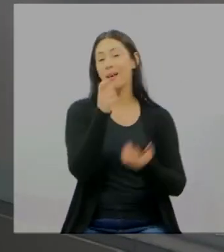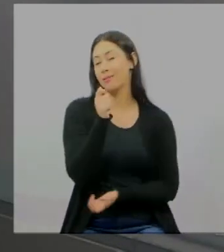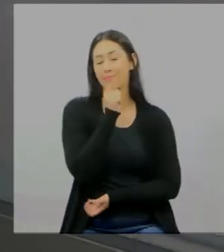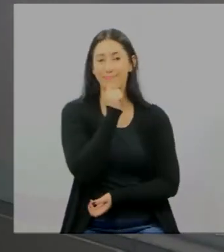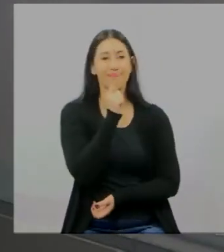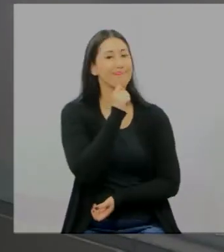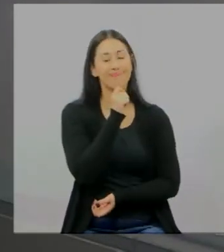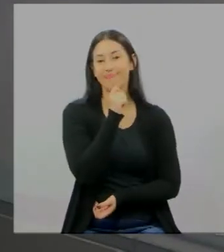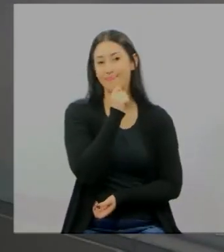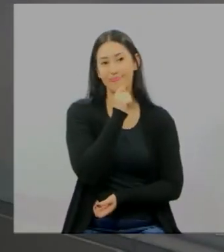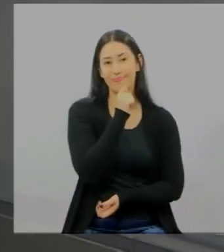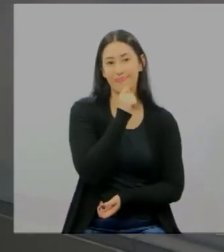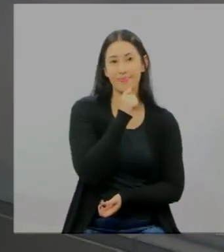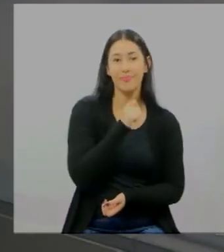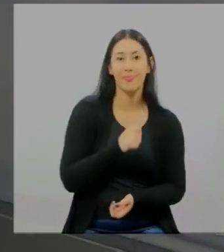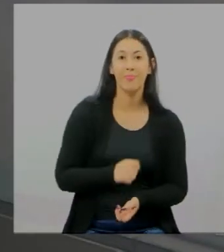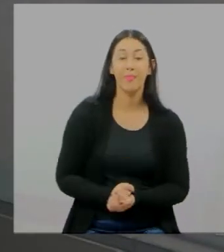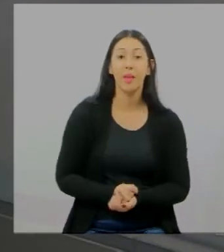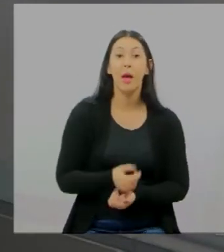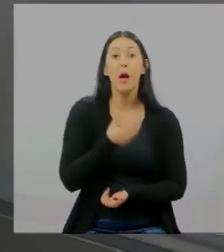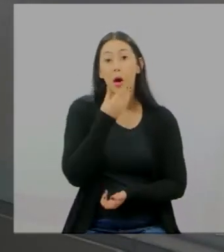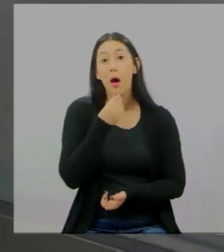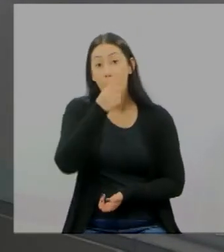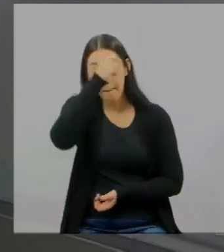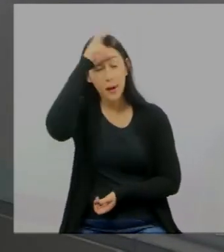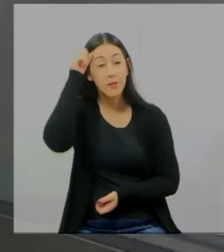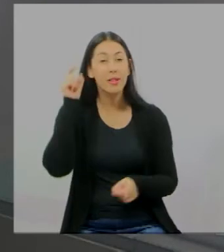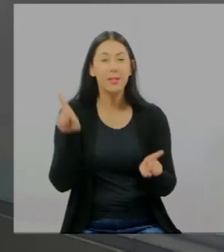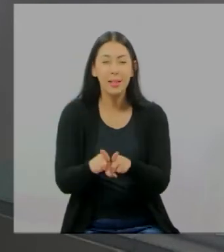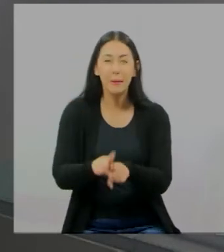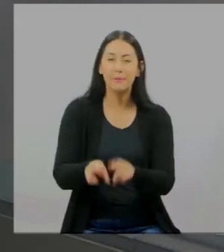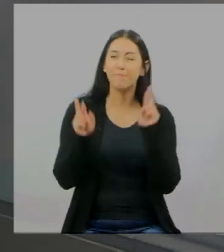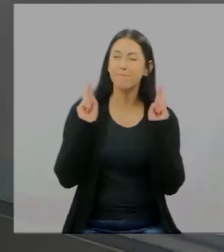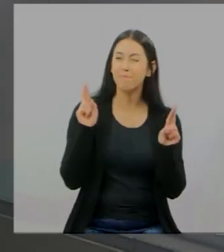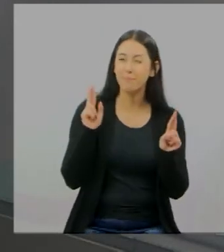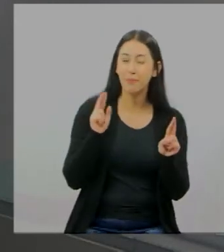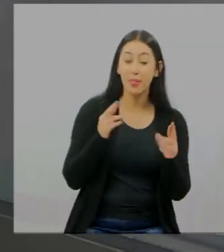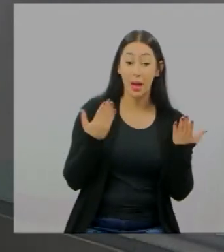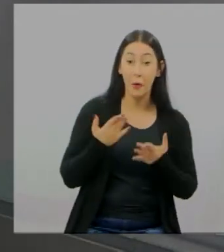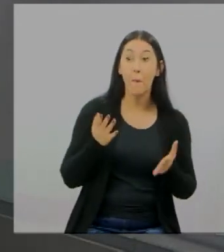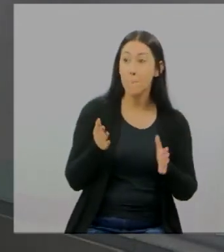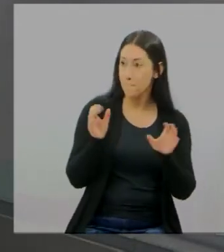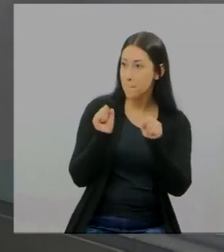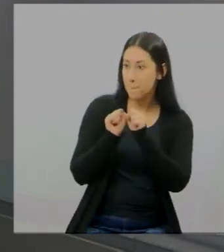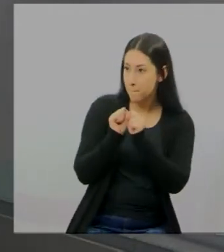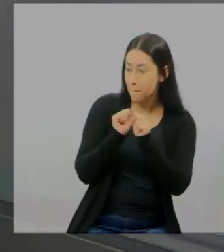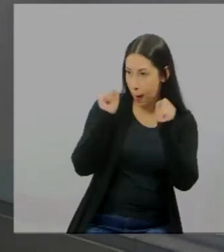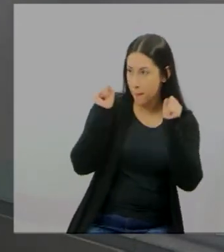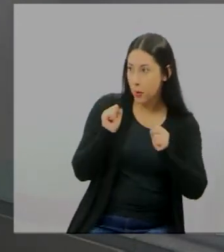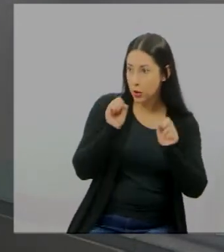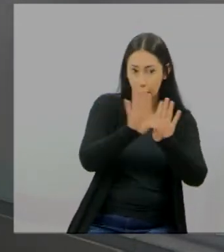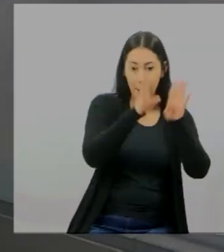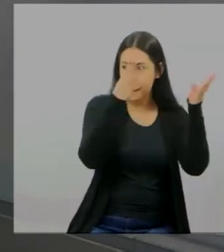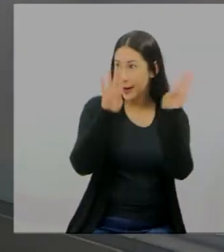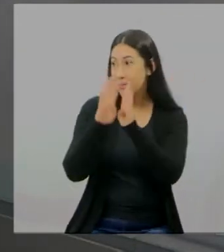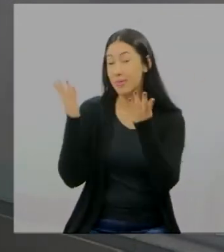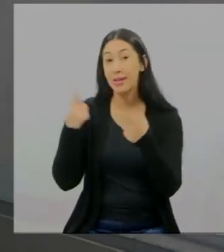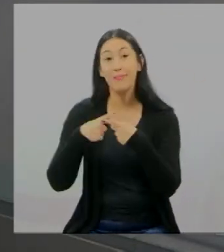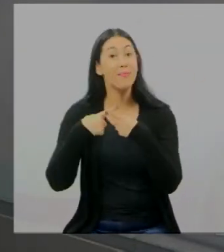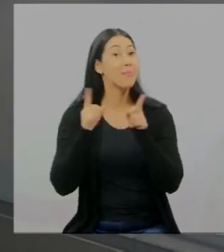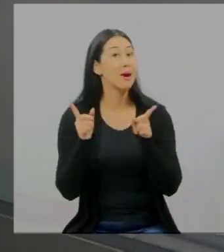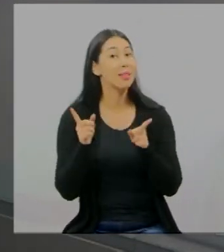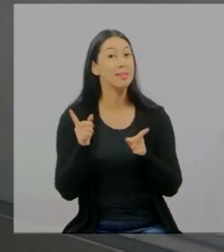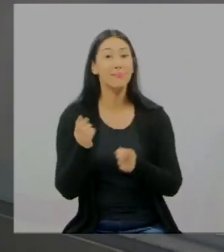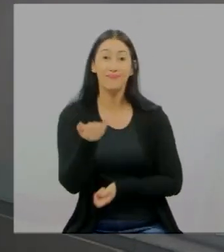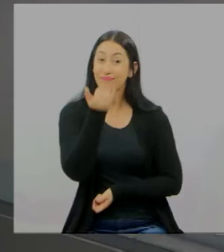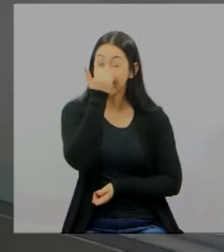prefeito, ele também tinha uma expectativa grande que no último dia 14 a gente pudesse liberar, o município pudesse liberar também, mas infelizmente o Vale